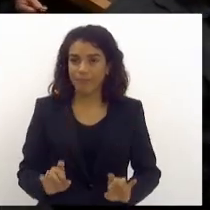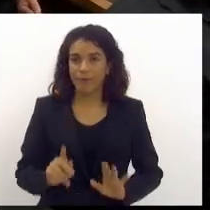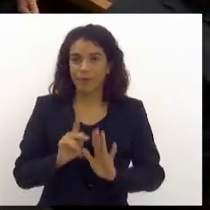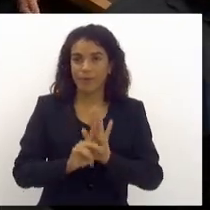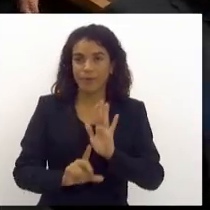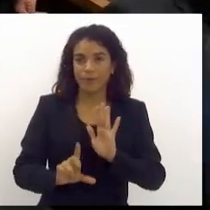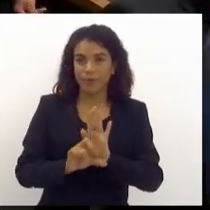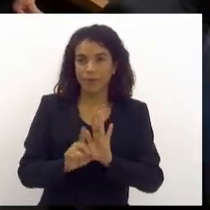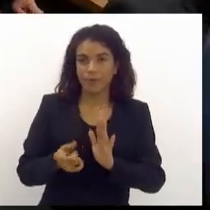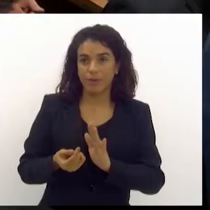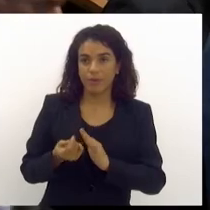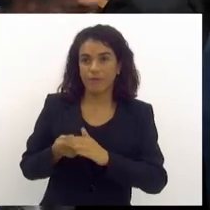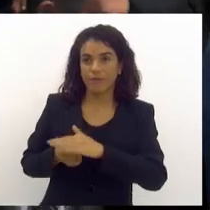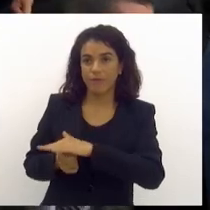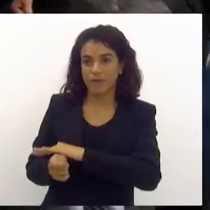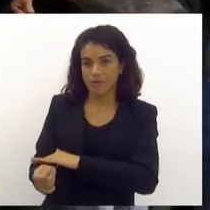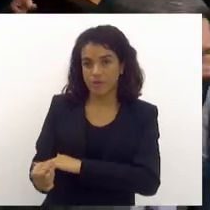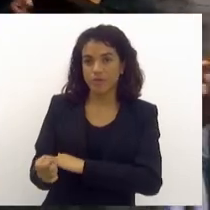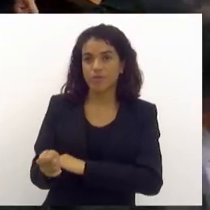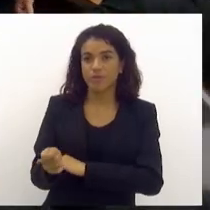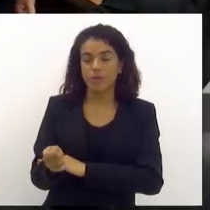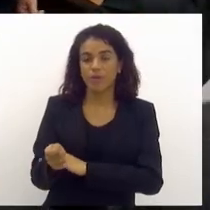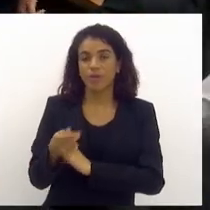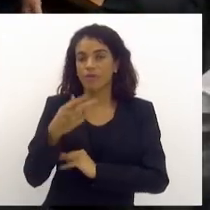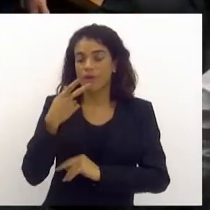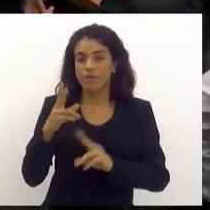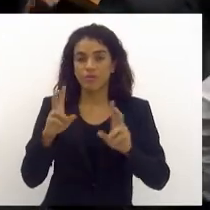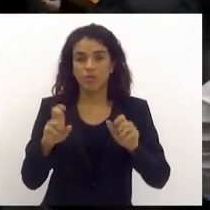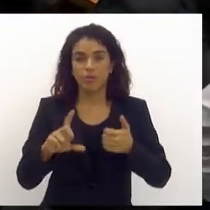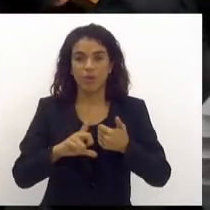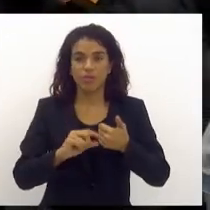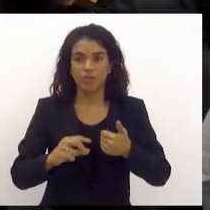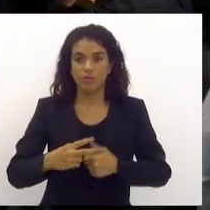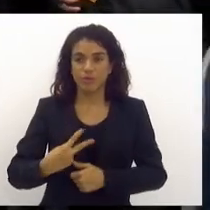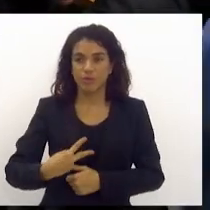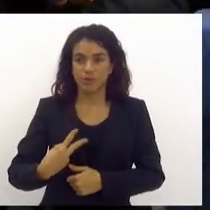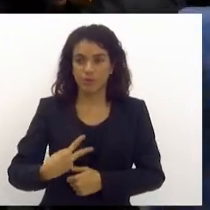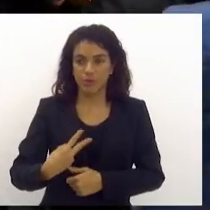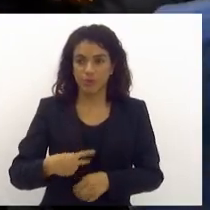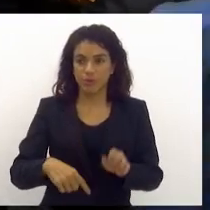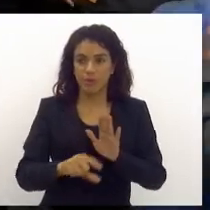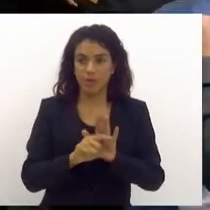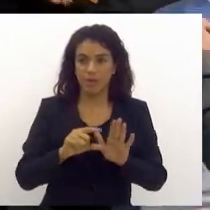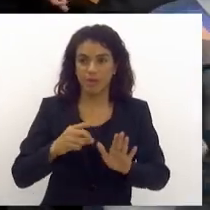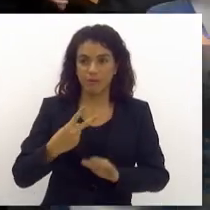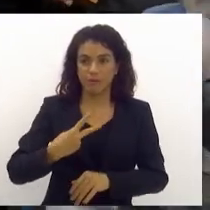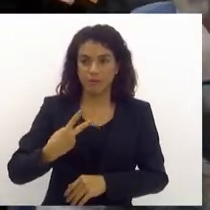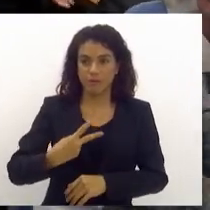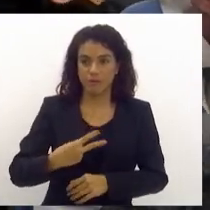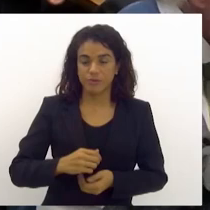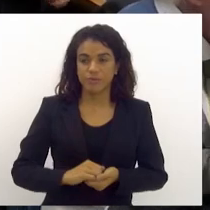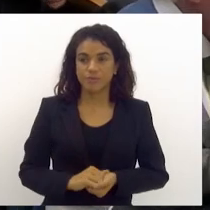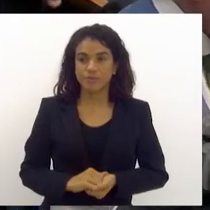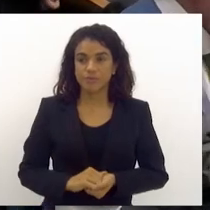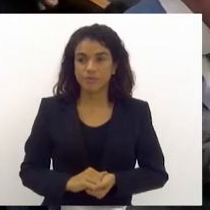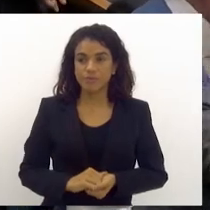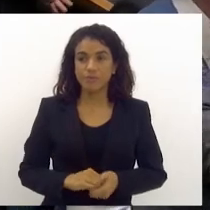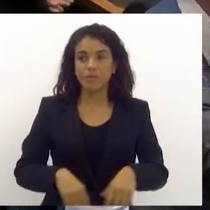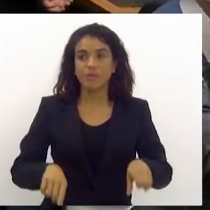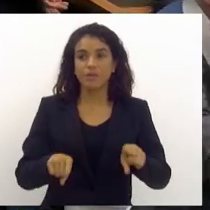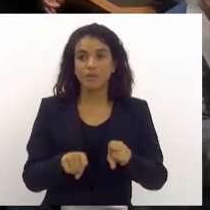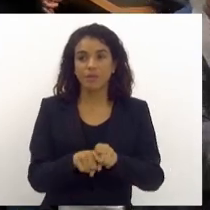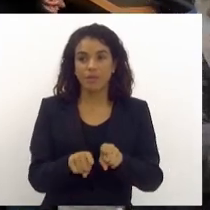projetos de investimento de que trata o artigo 2º, o parágrafo 2º deste artigo. Bem